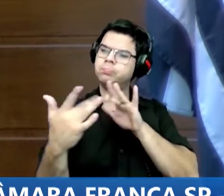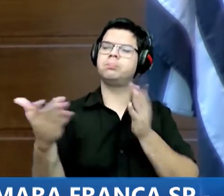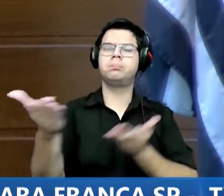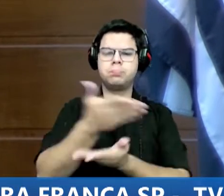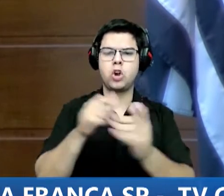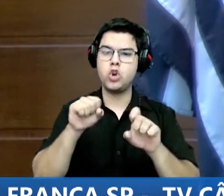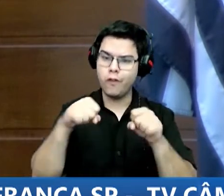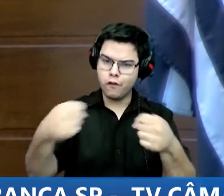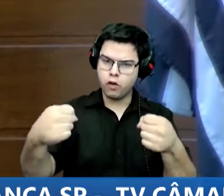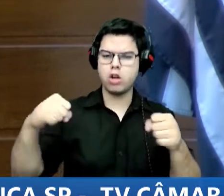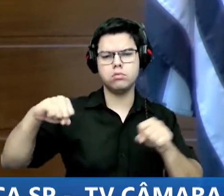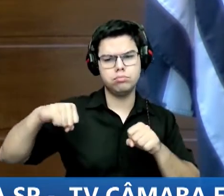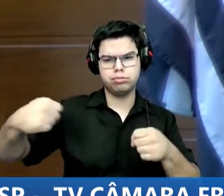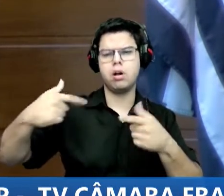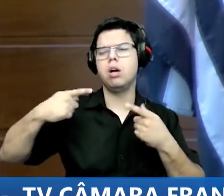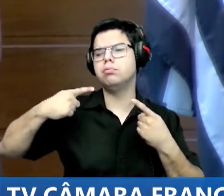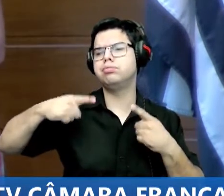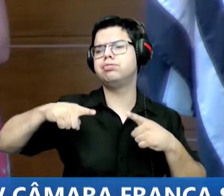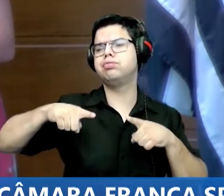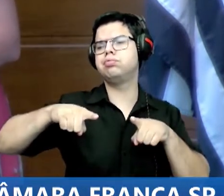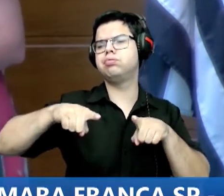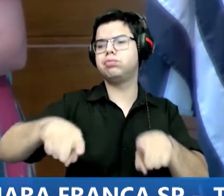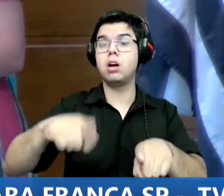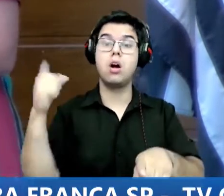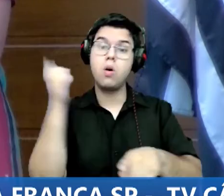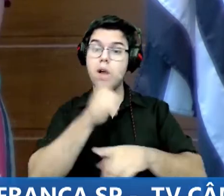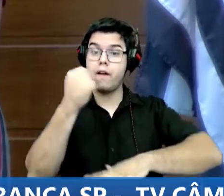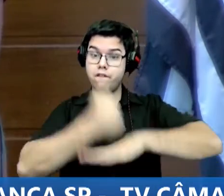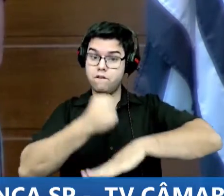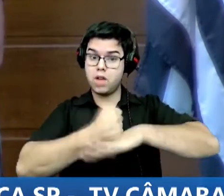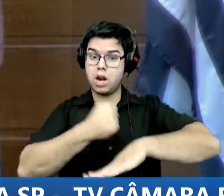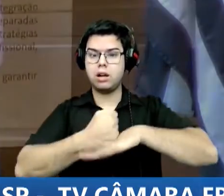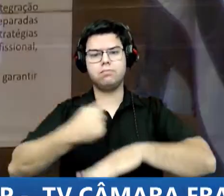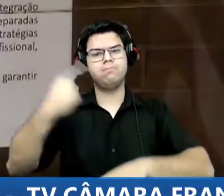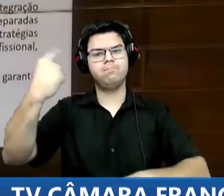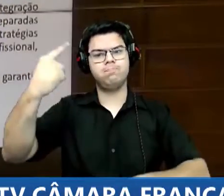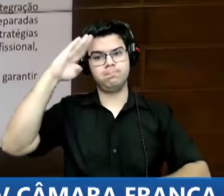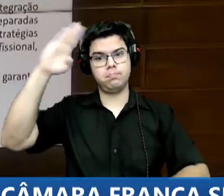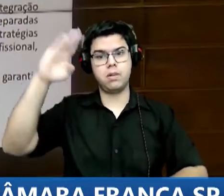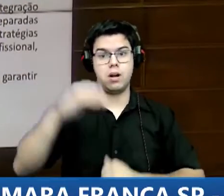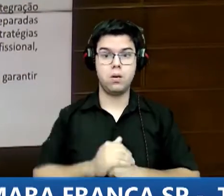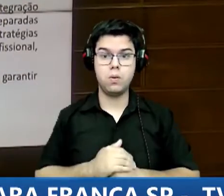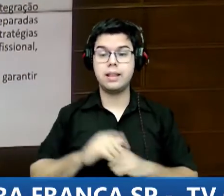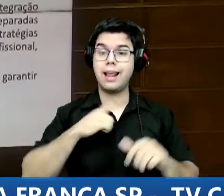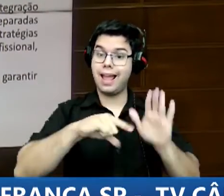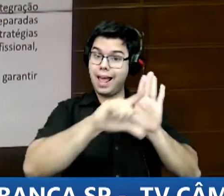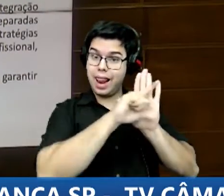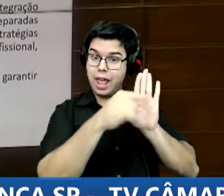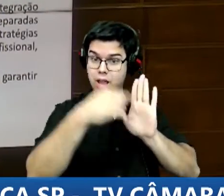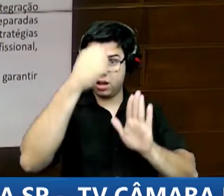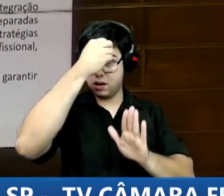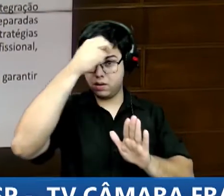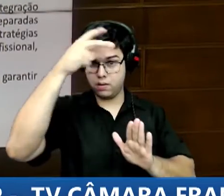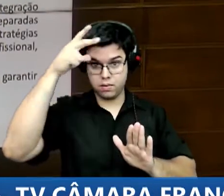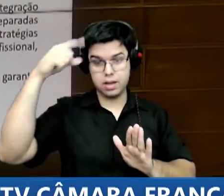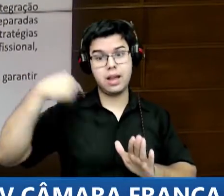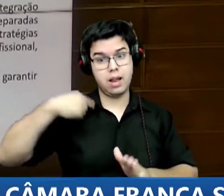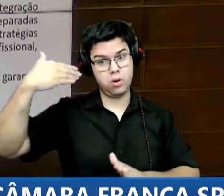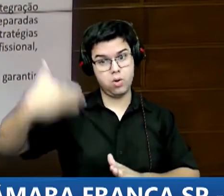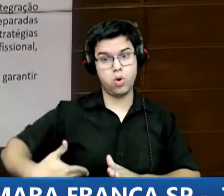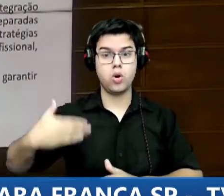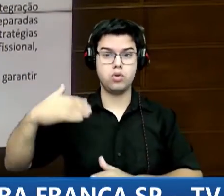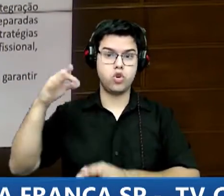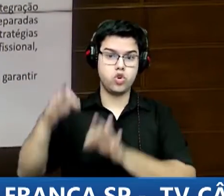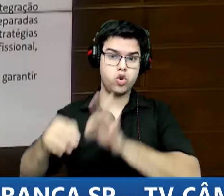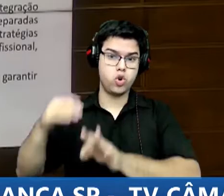sendo pioneira. E aí que eu coloco alguns exemplos de leis municipais, porque além de juíza do trabalho, sou também pesquisadora,